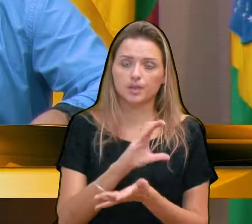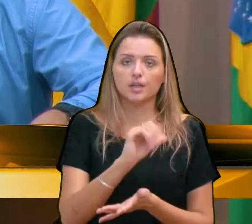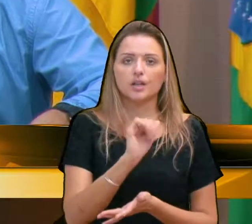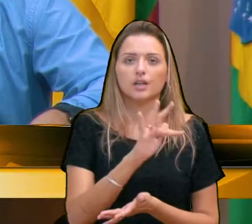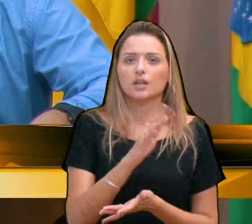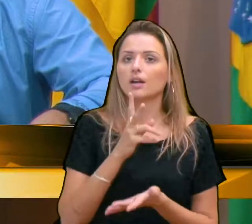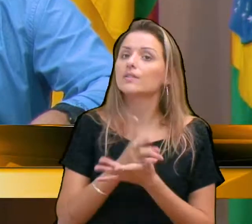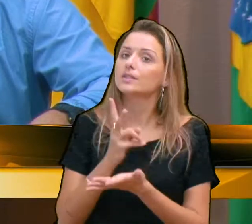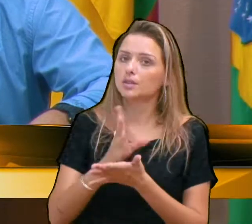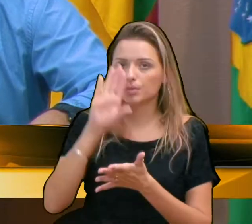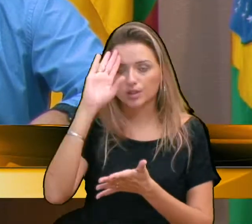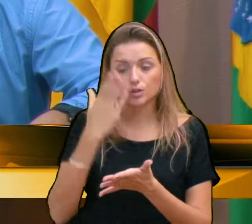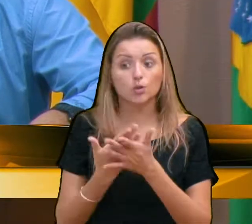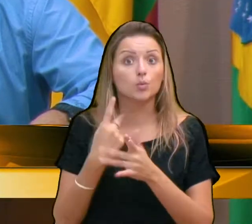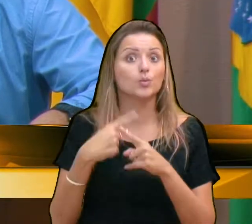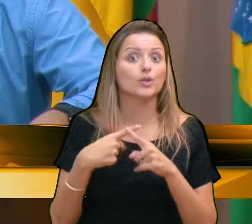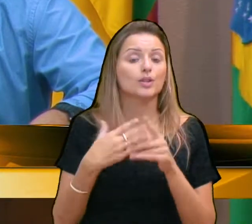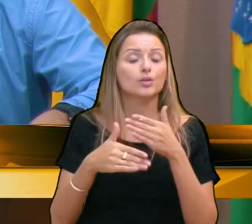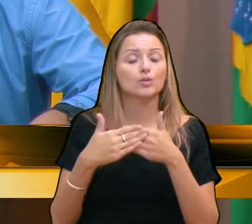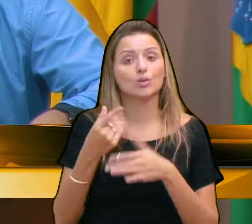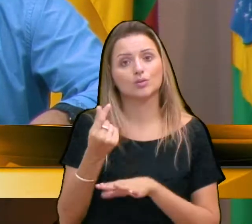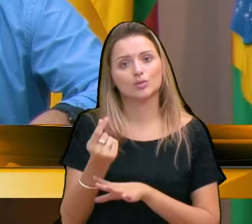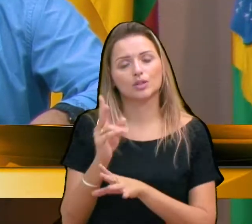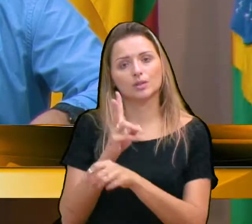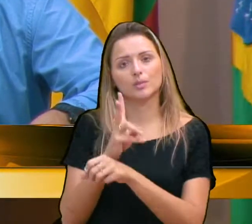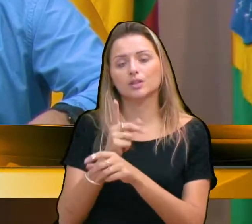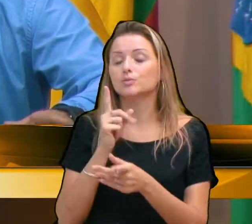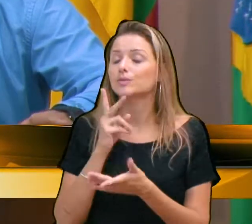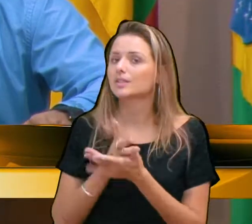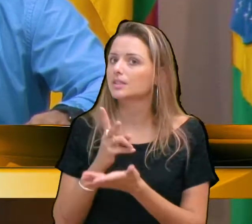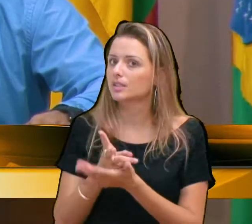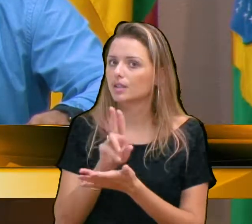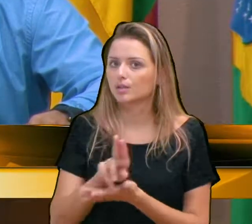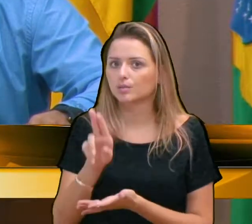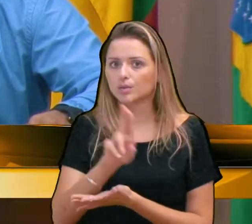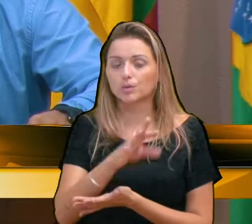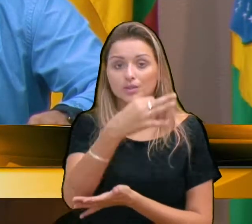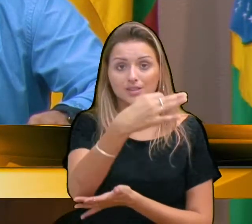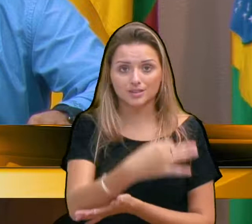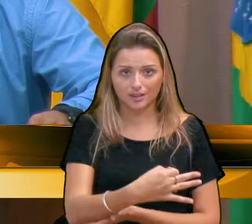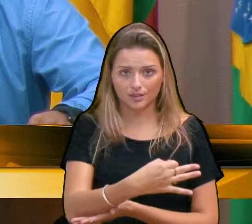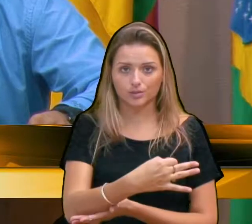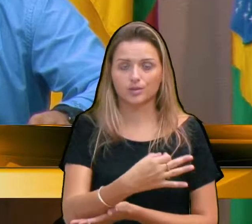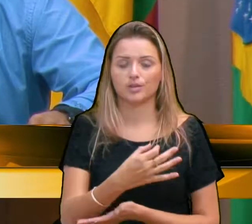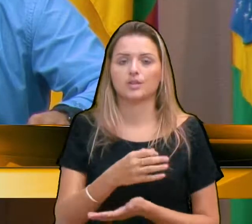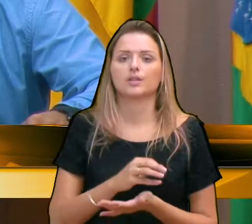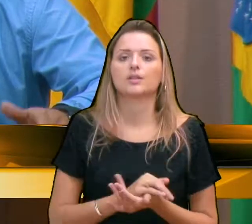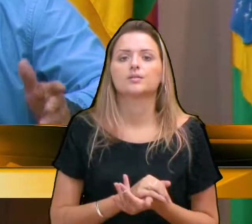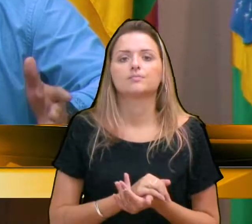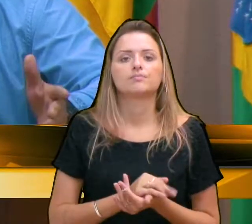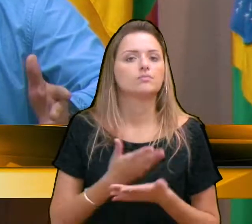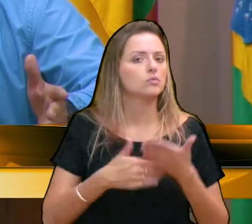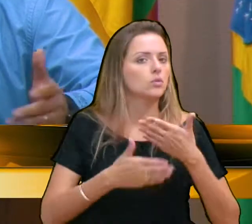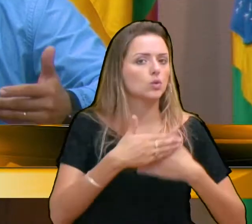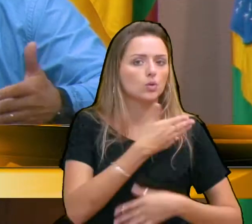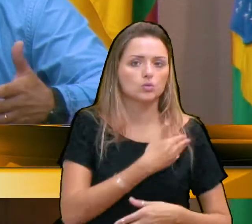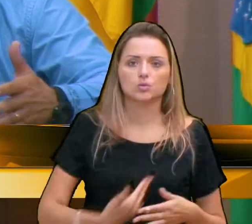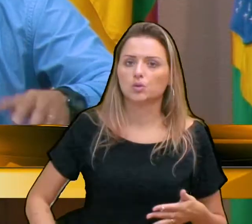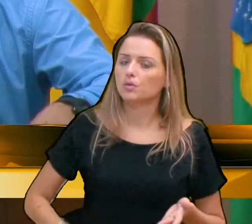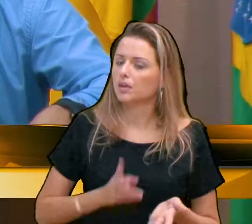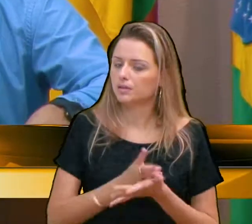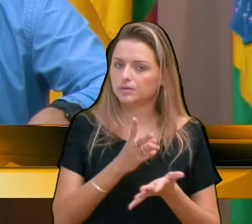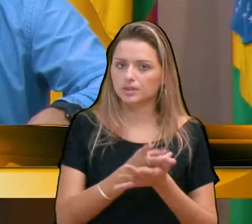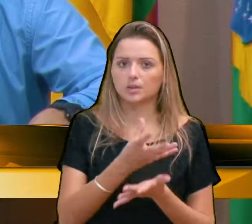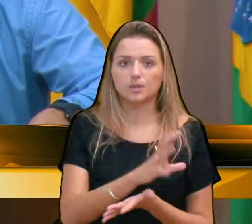os empréstimos, o dinheiro é aplicado corretamente. Em todas as administrações foram assim. Então, acredito que